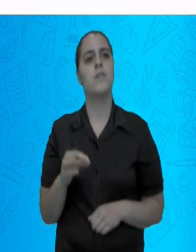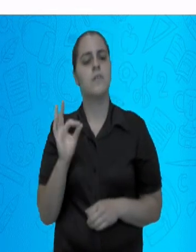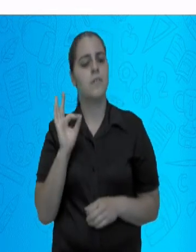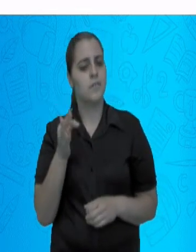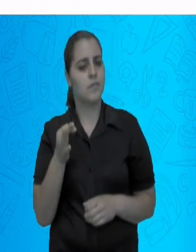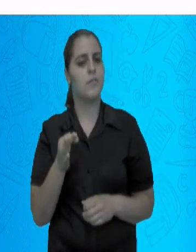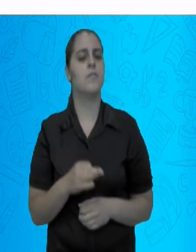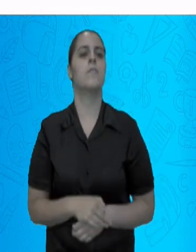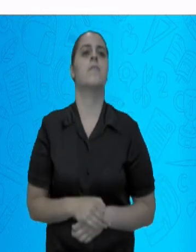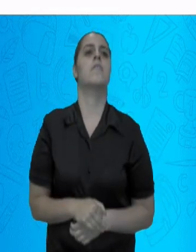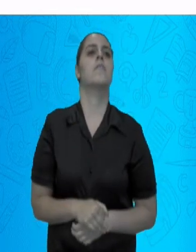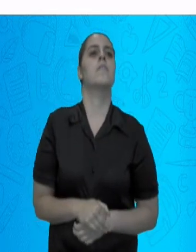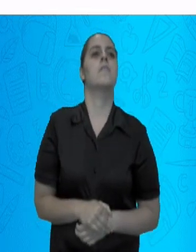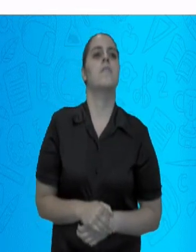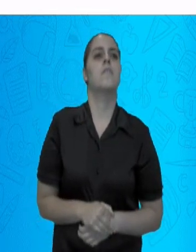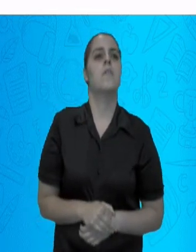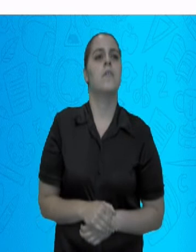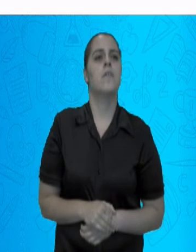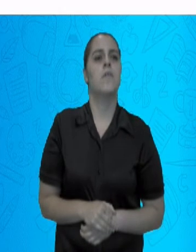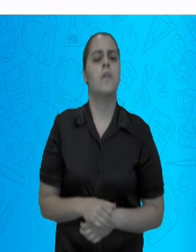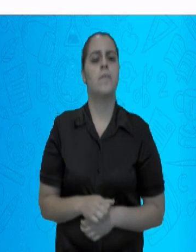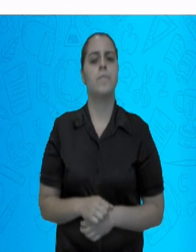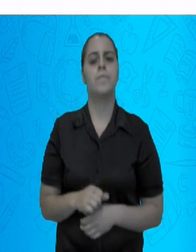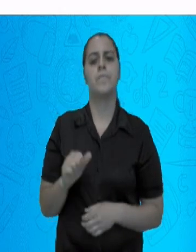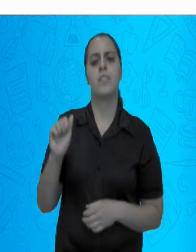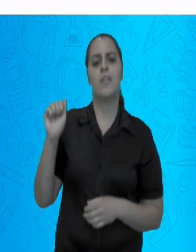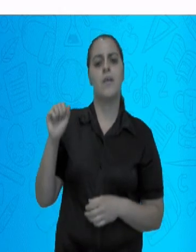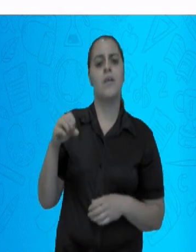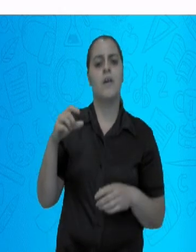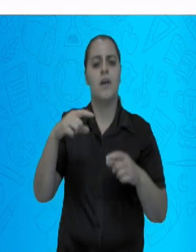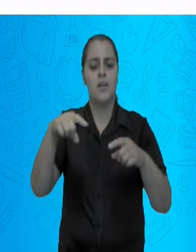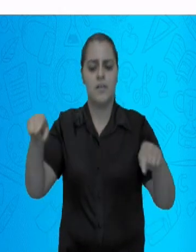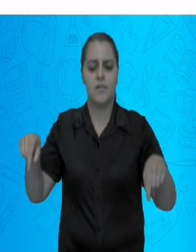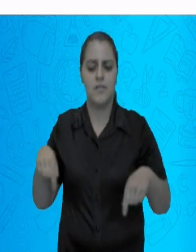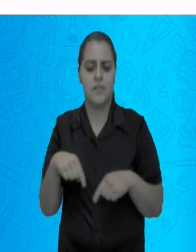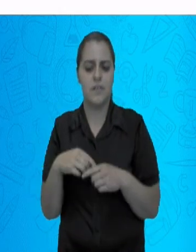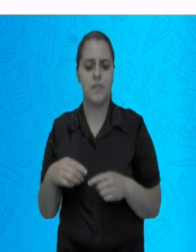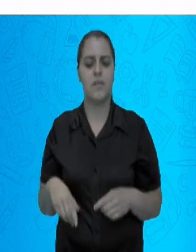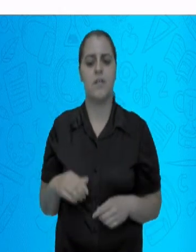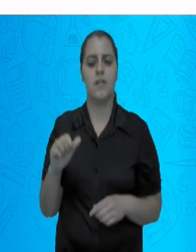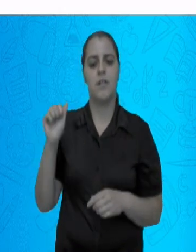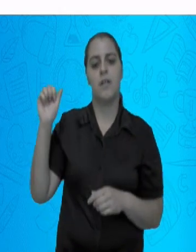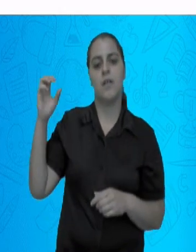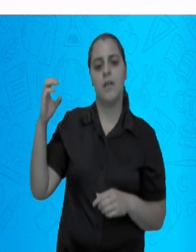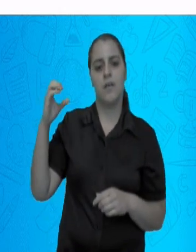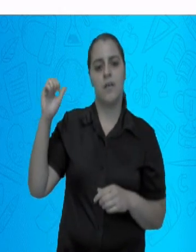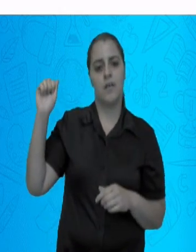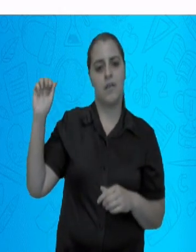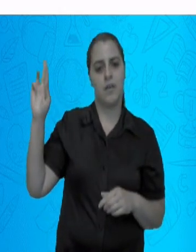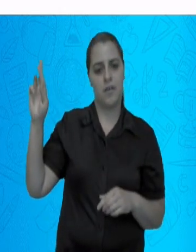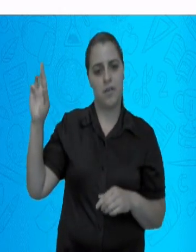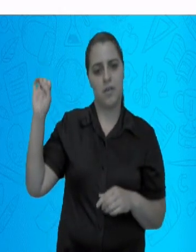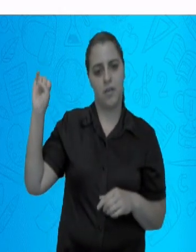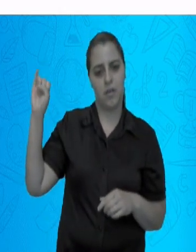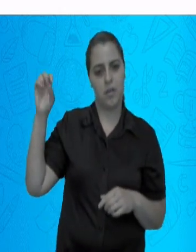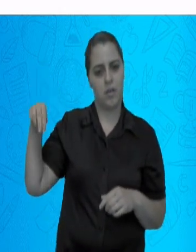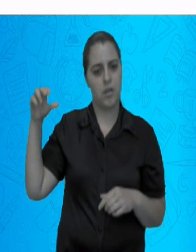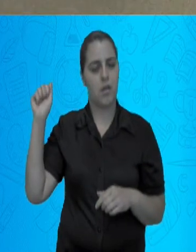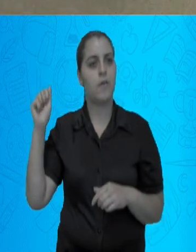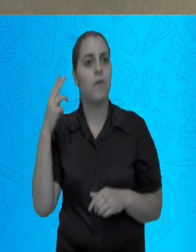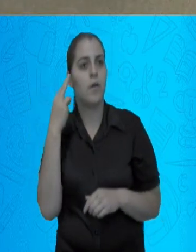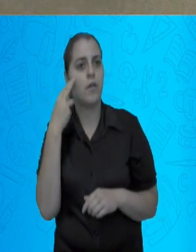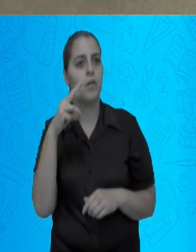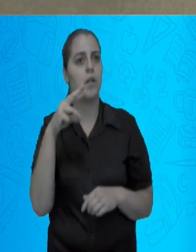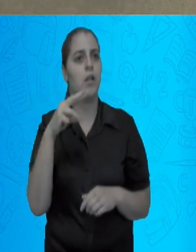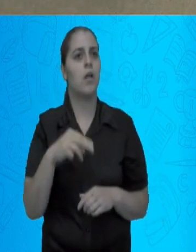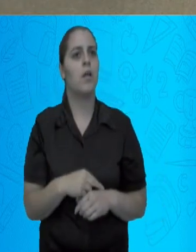está certa. A sala da Karina conseguiu a menor pontuação? Vamos olhar para o gráfico